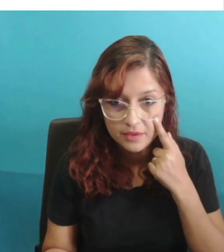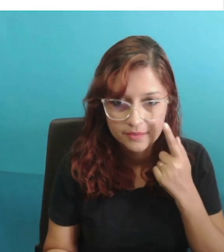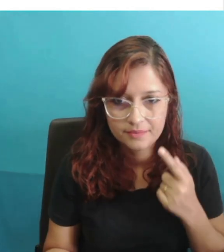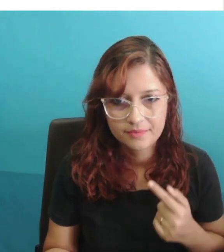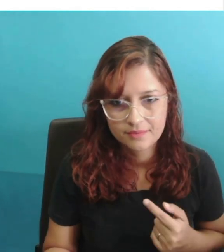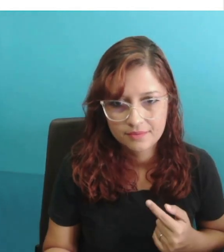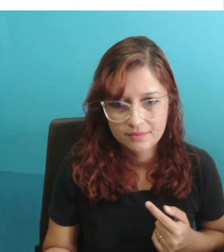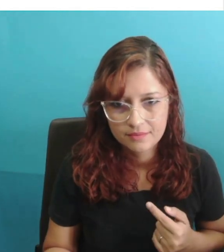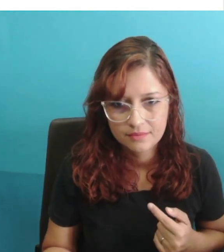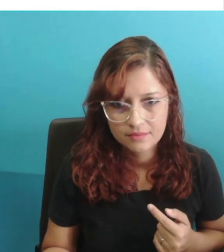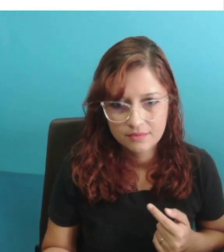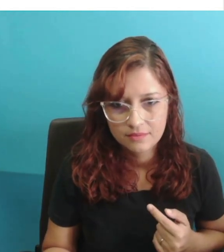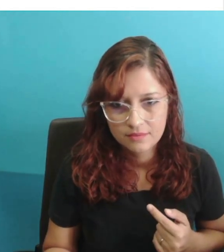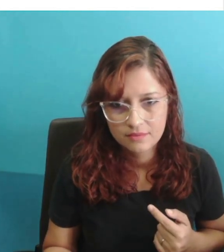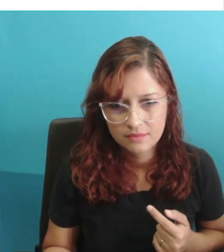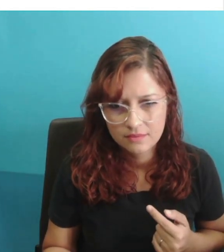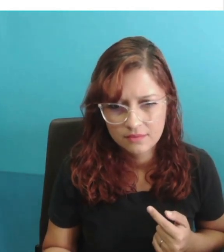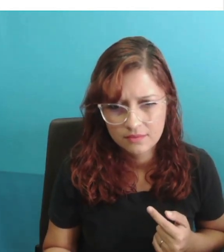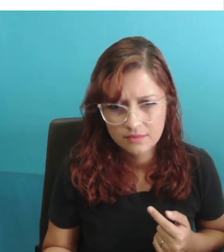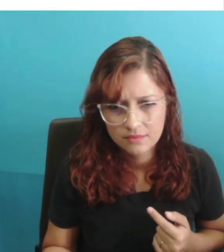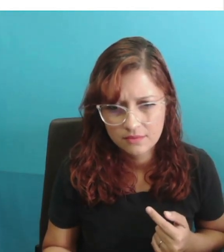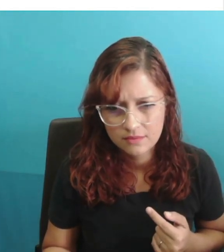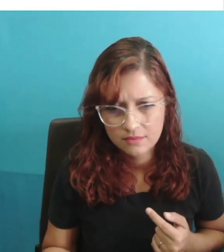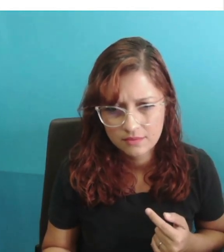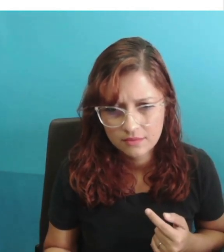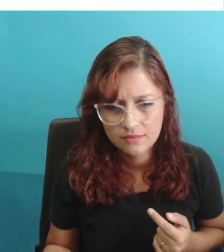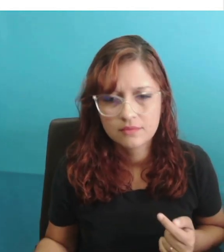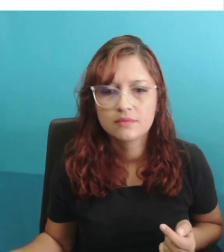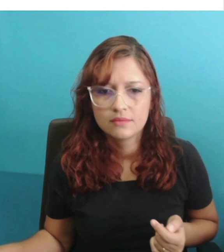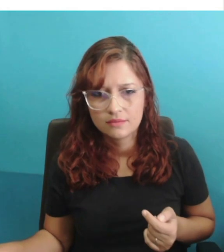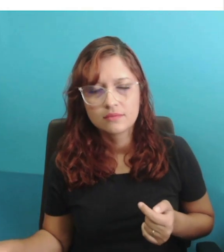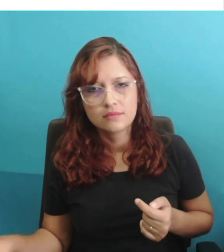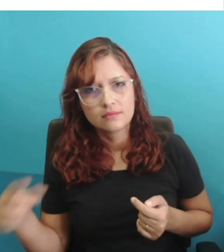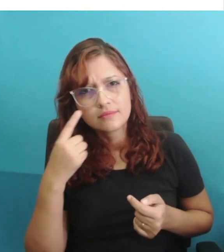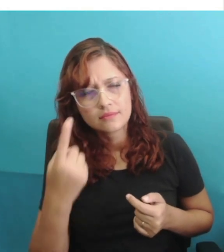e por aí vai. Mas veja, todos terminam em